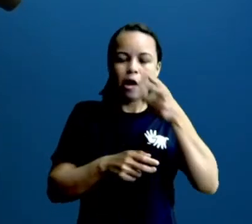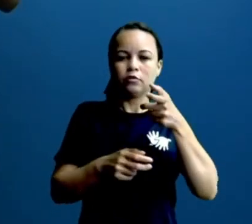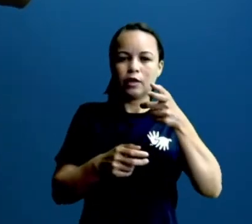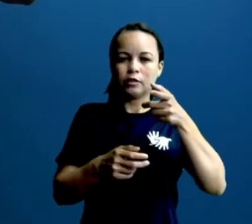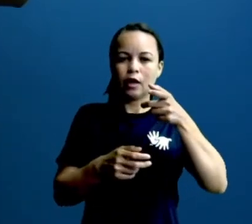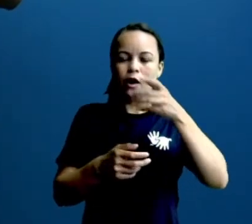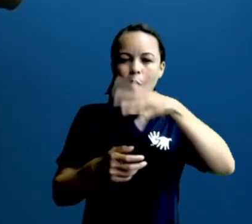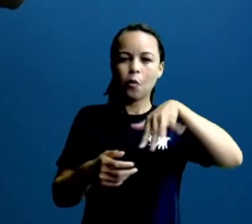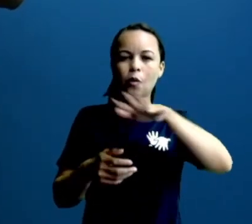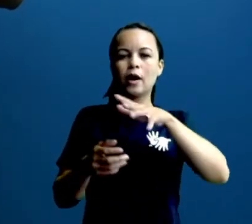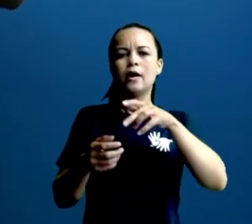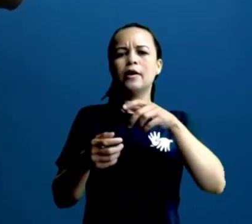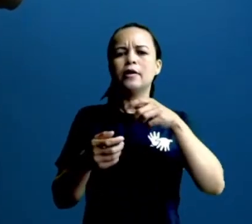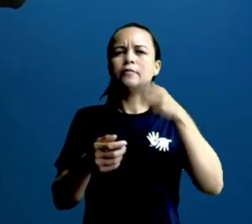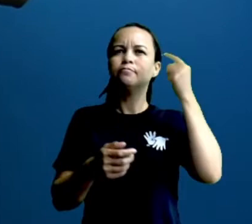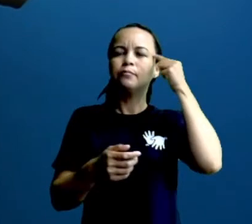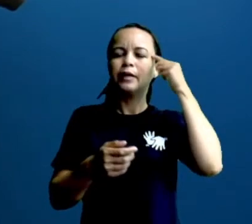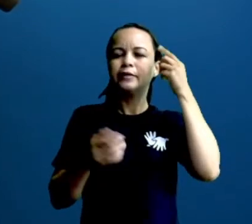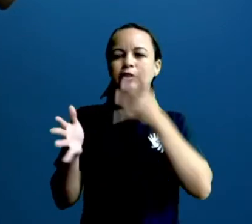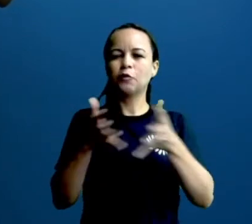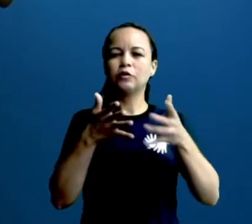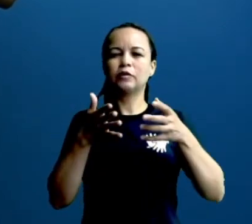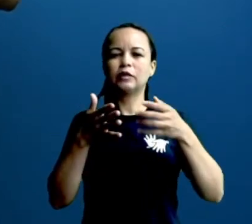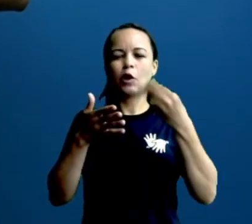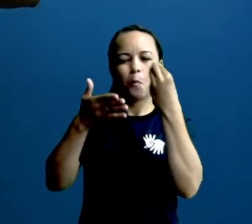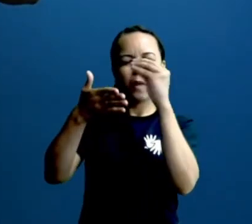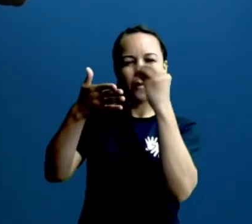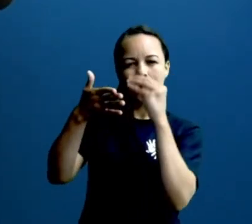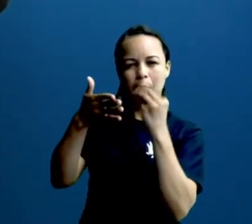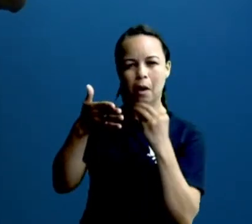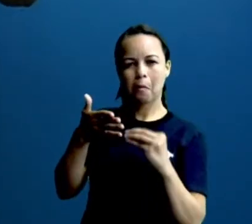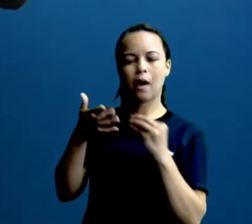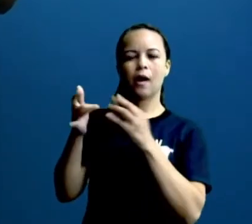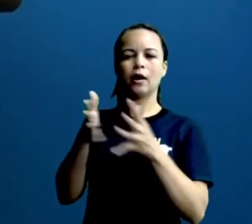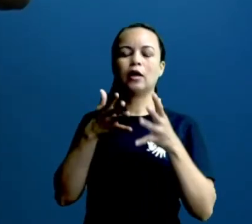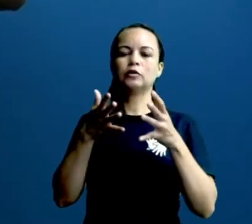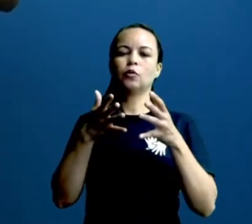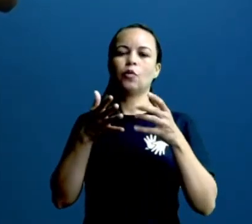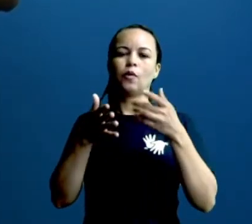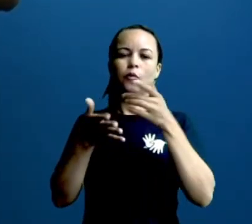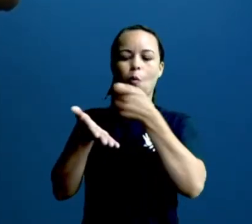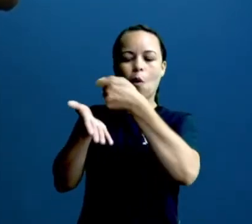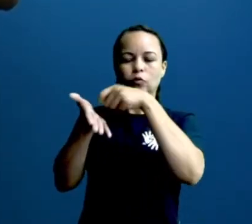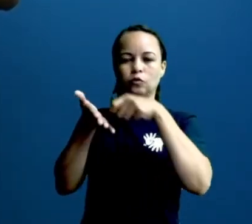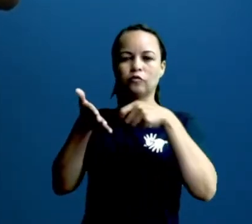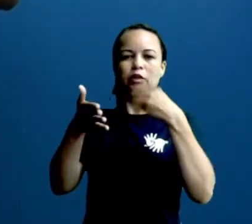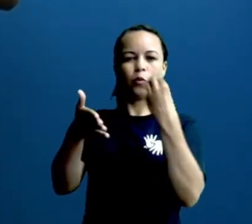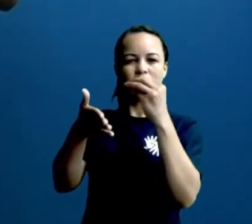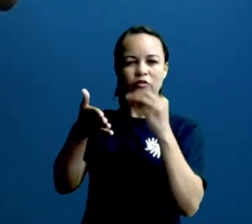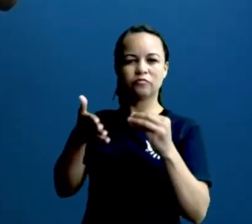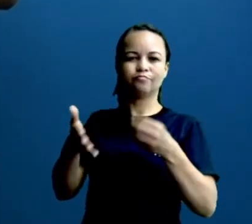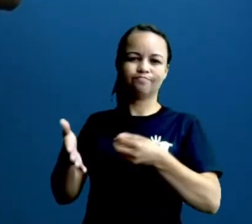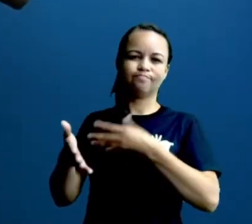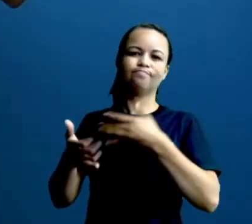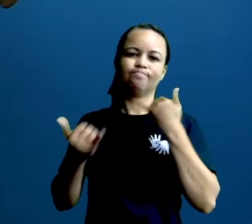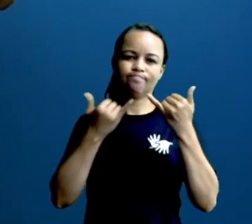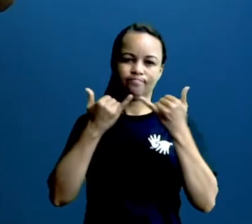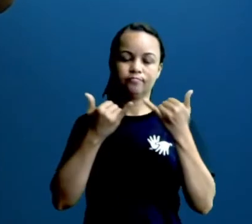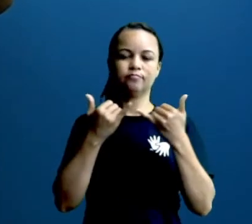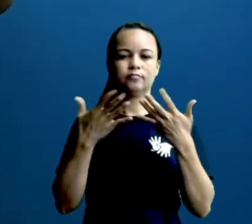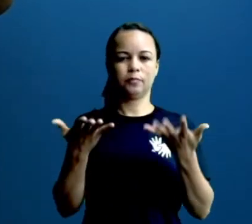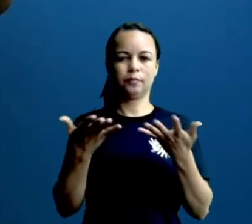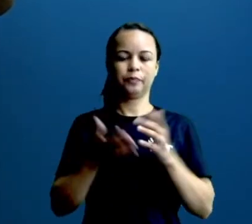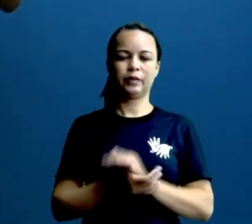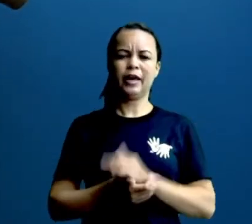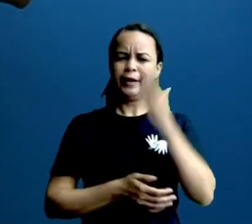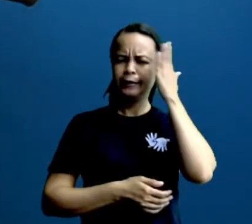vocês vão acrescentando essa informação nova, ou quando o autor vai colocando informações novas, certo?